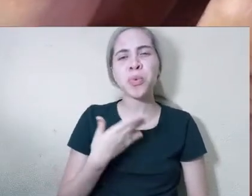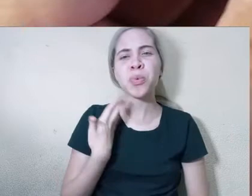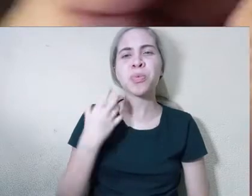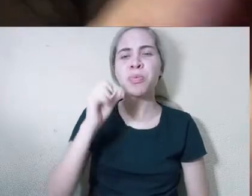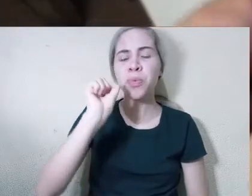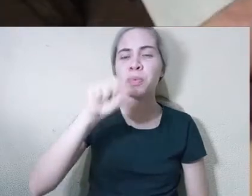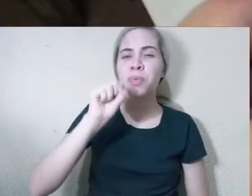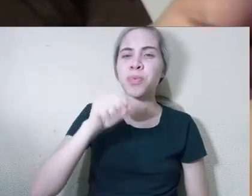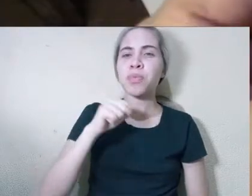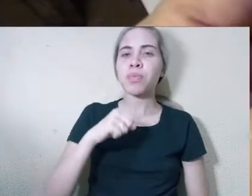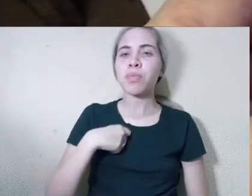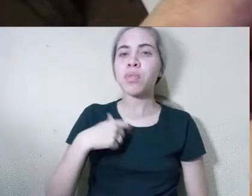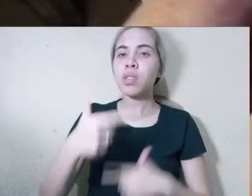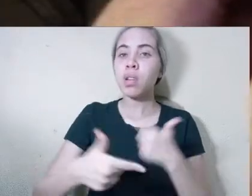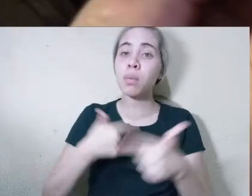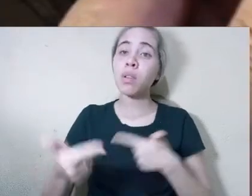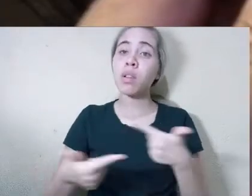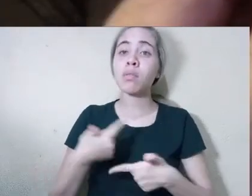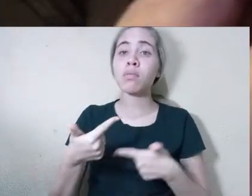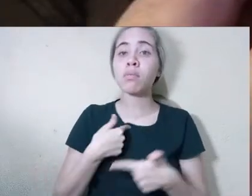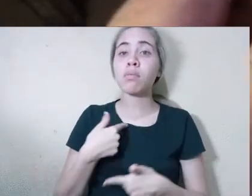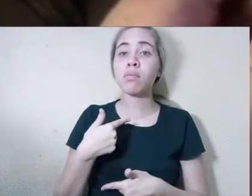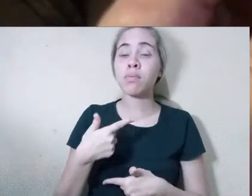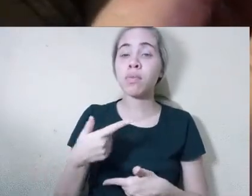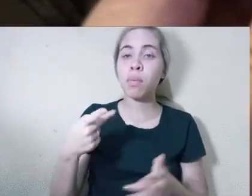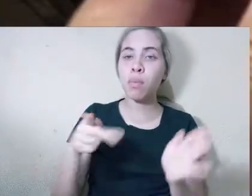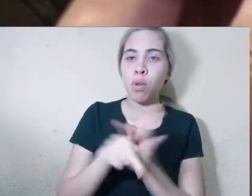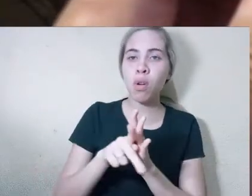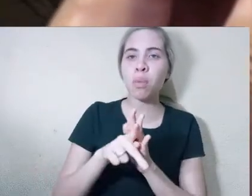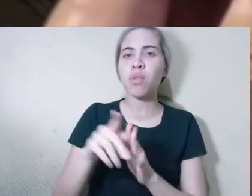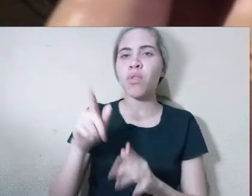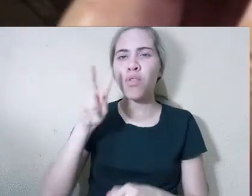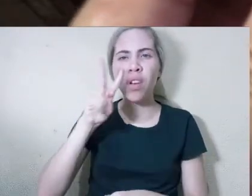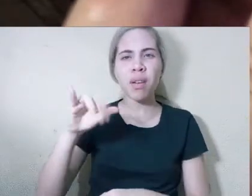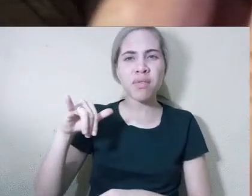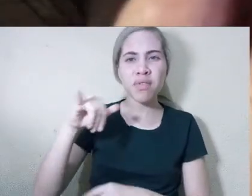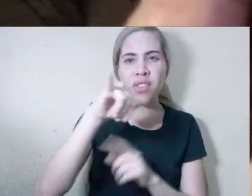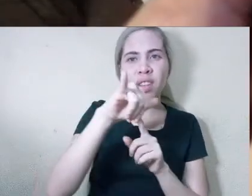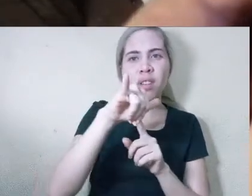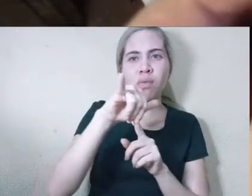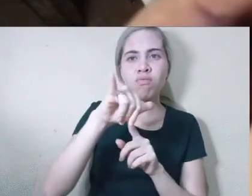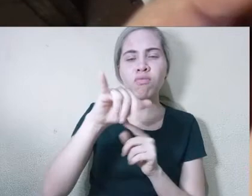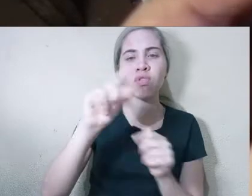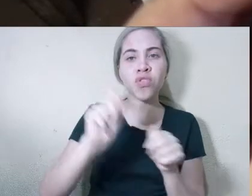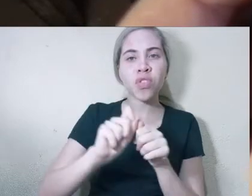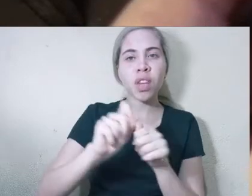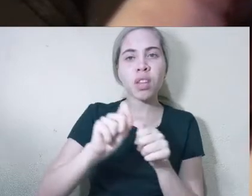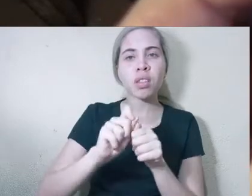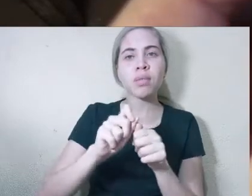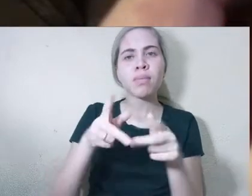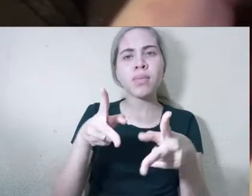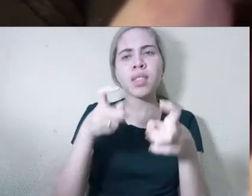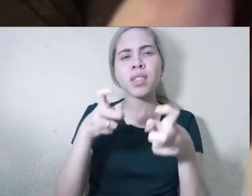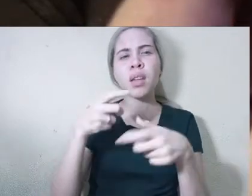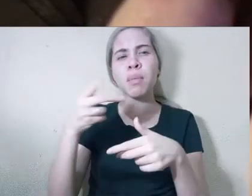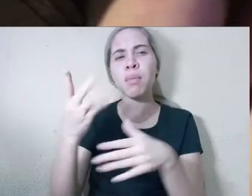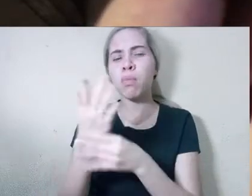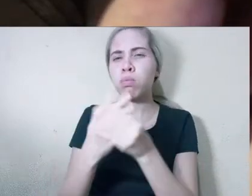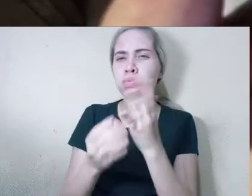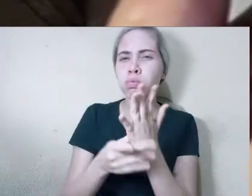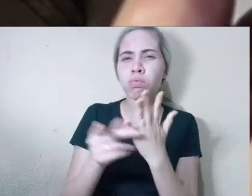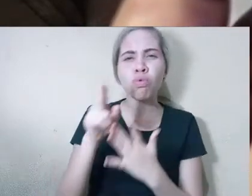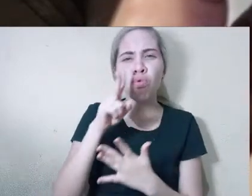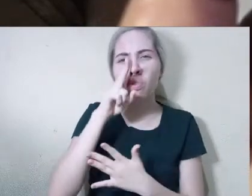Acabamento esmerado. E assim, pelos teus trabalhos com aqueles modelos de avião, a gente percebe que Que o trabalho manual